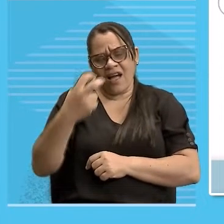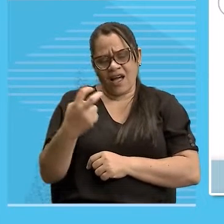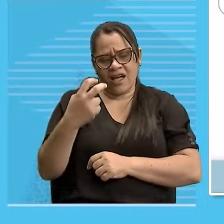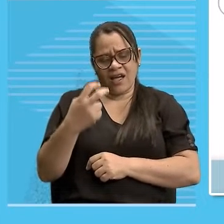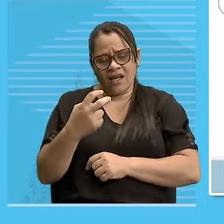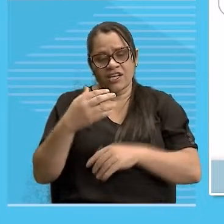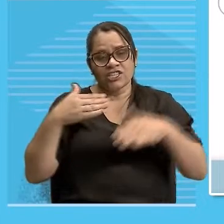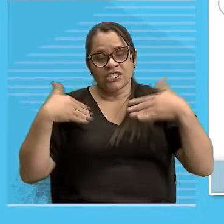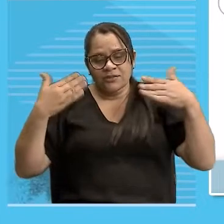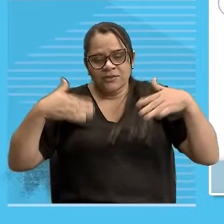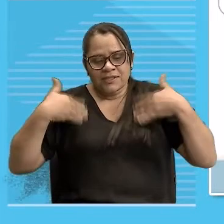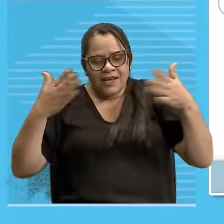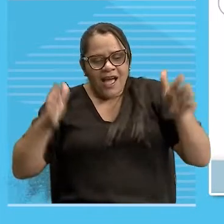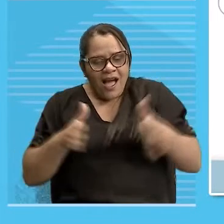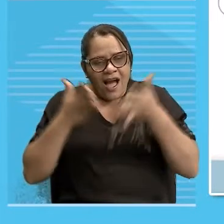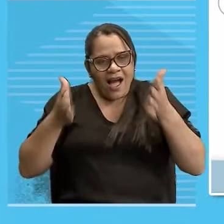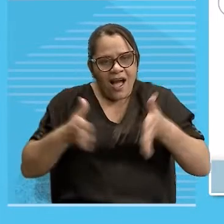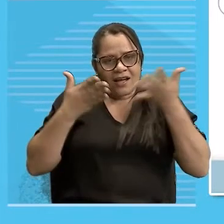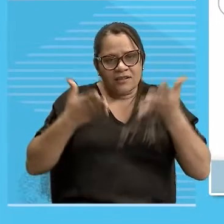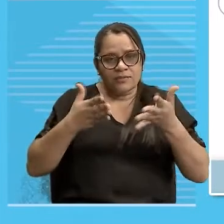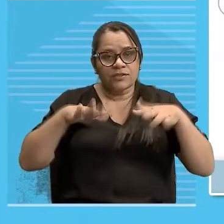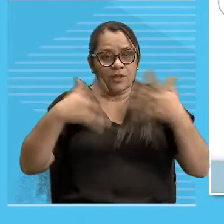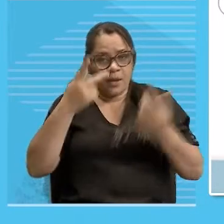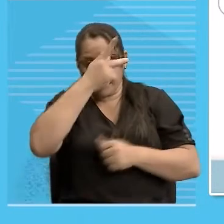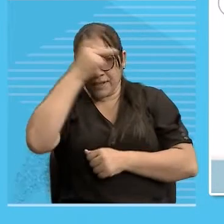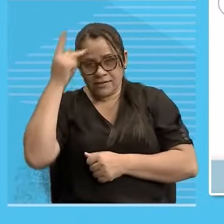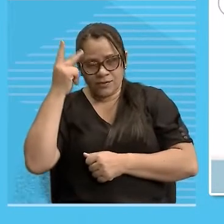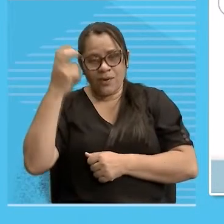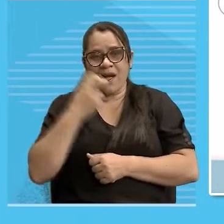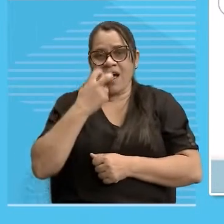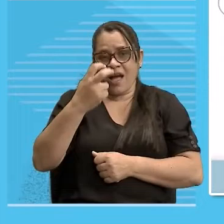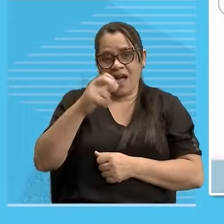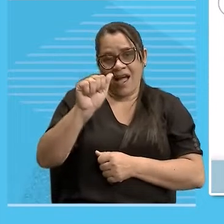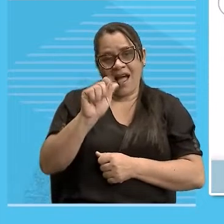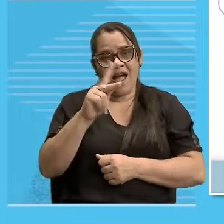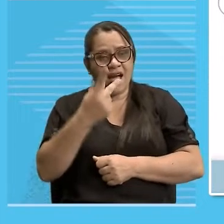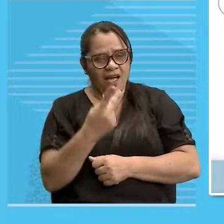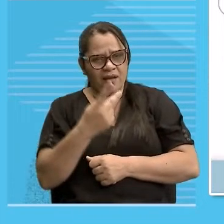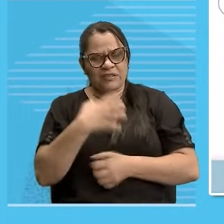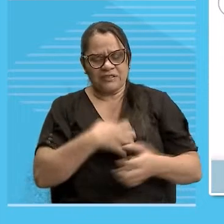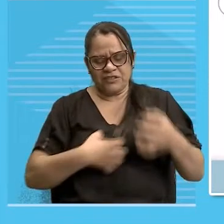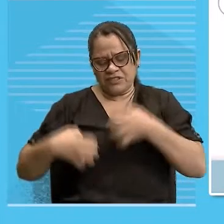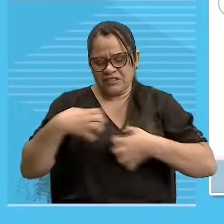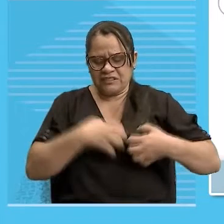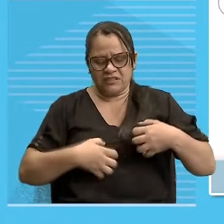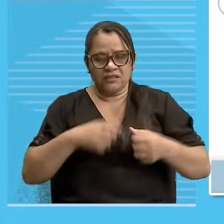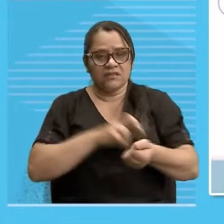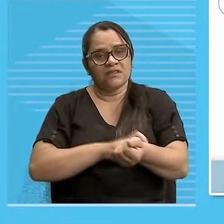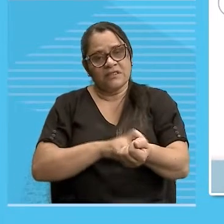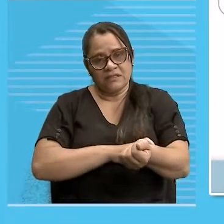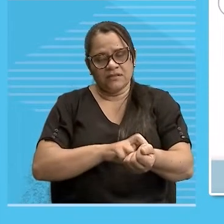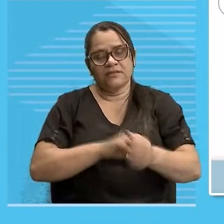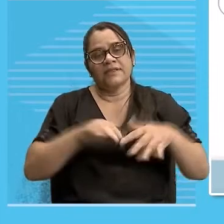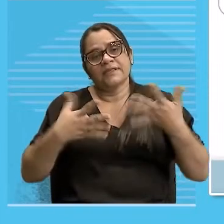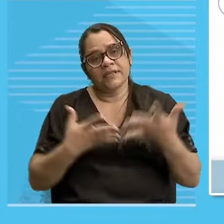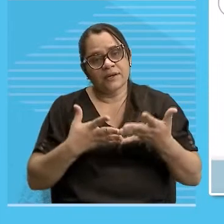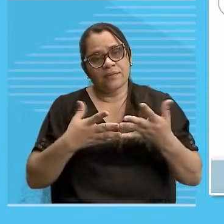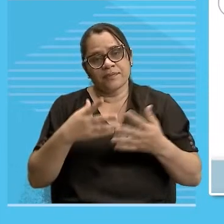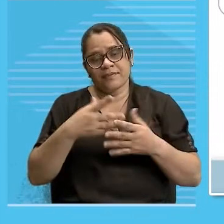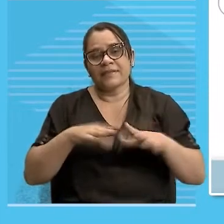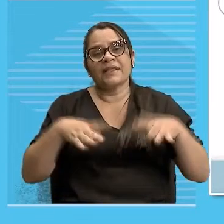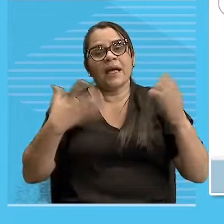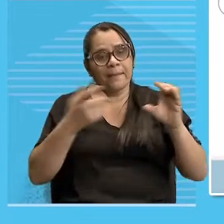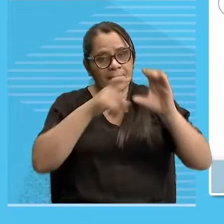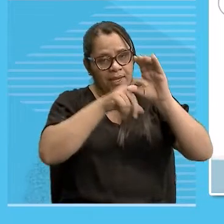não, pode ser de decepção, ah, pode ser de raiva. Então, depende, né? Então, é por isso que elas